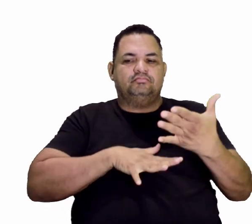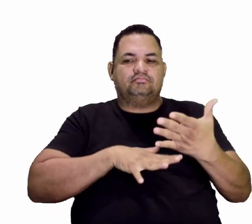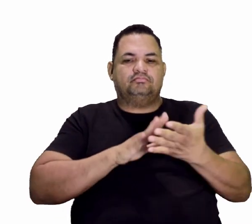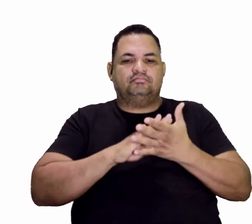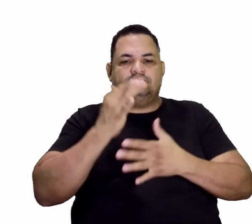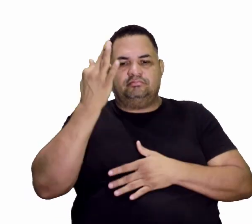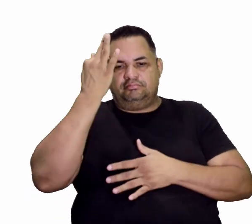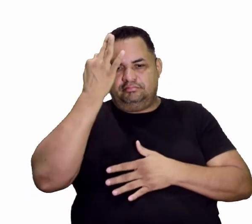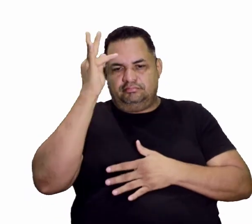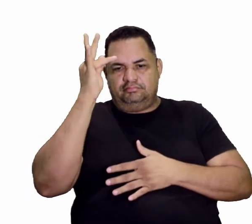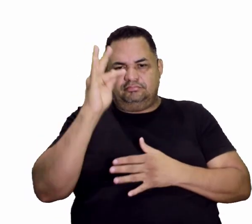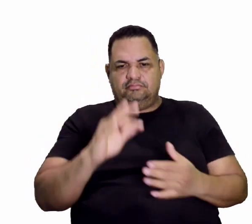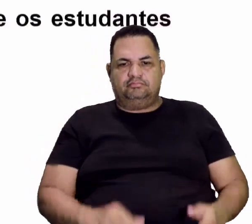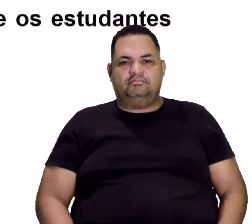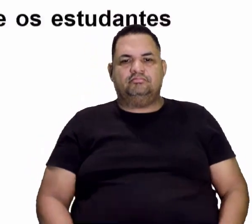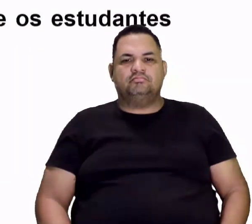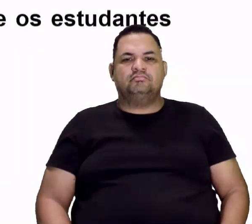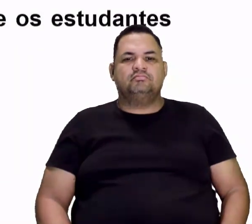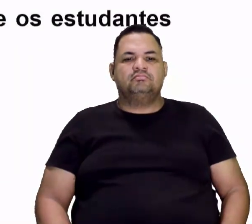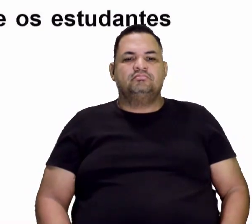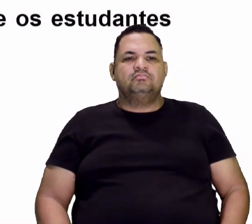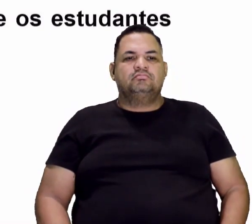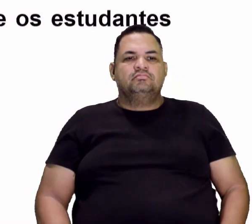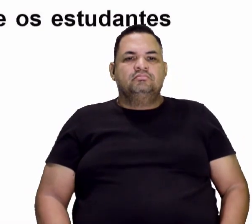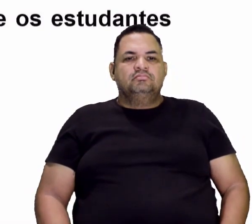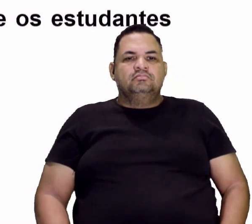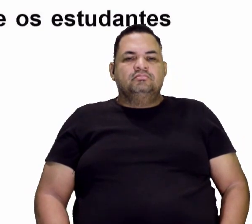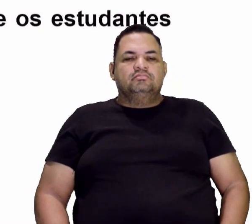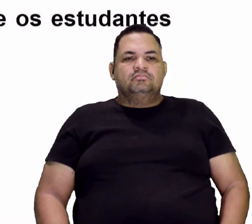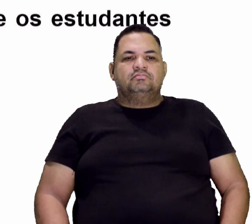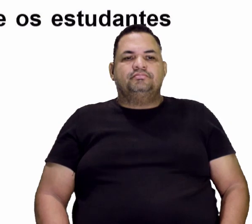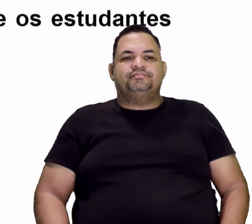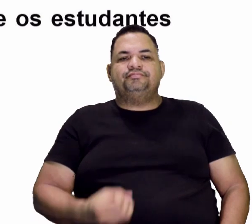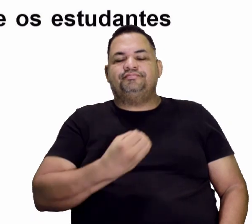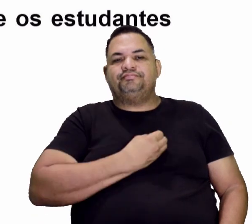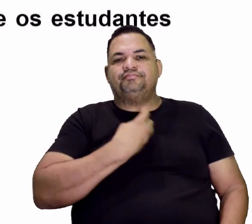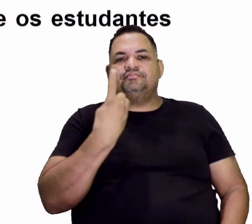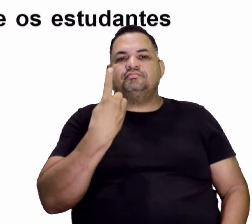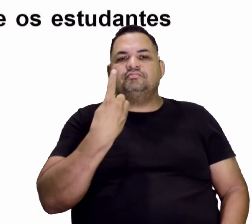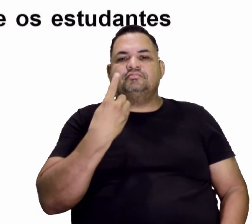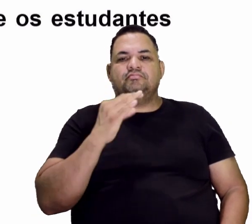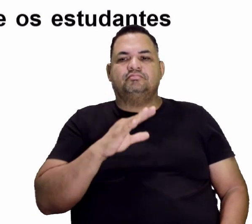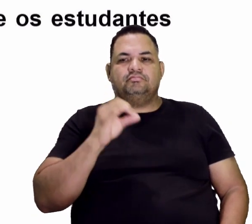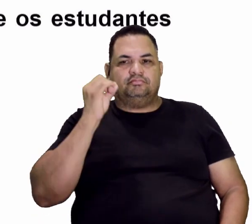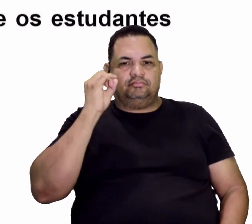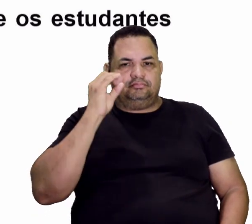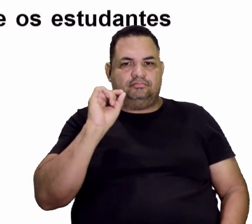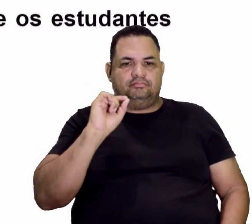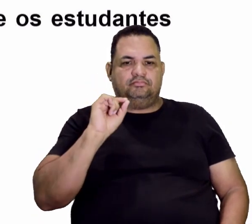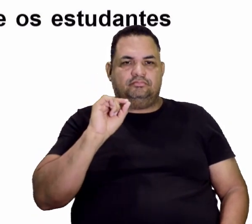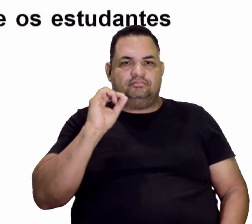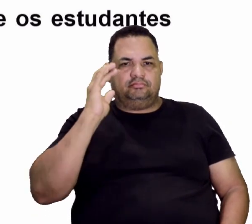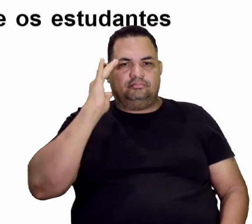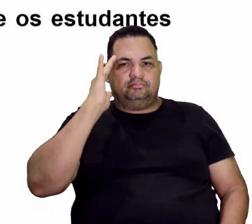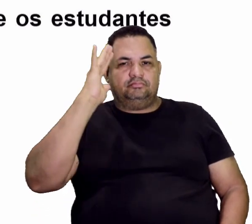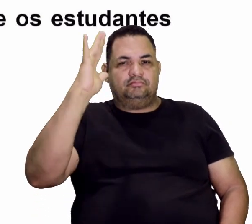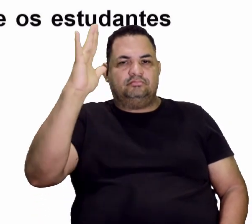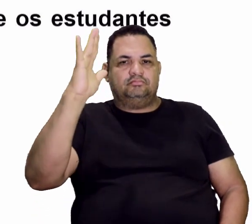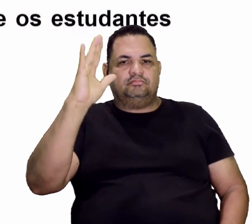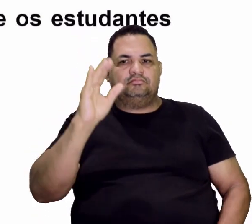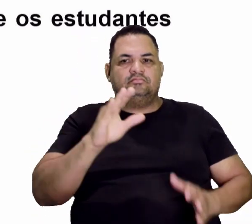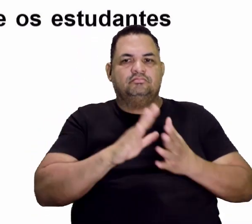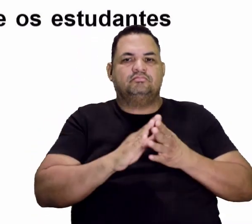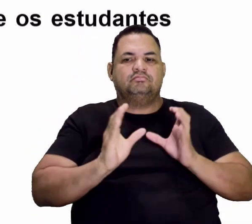da atividade, ó, de filosofia. Vamos lá? Questão 1. Vou colocar você no meio, ok?